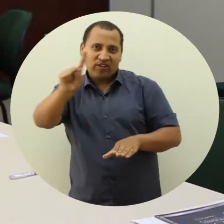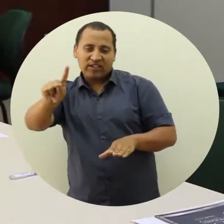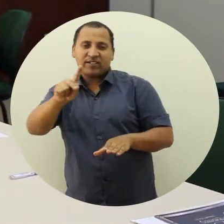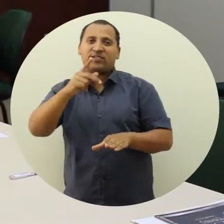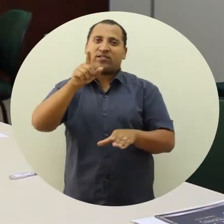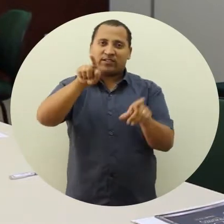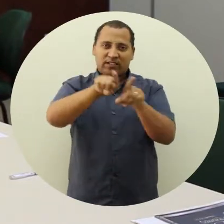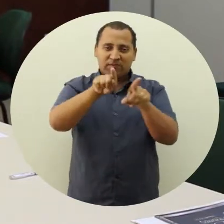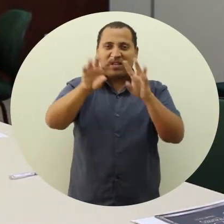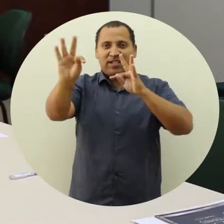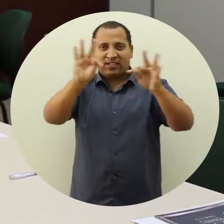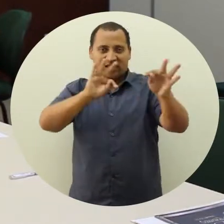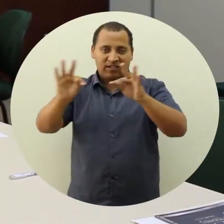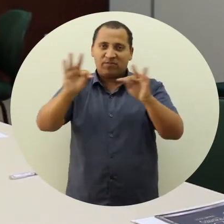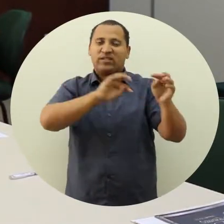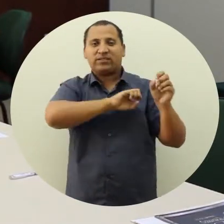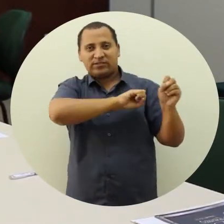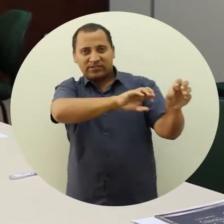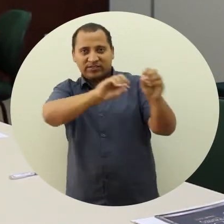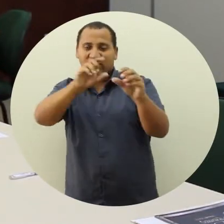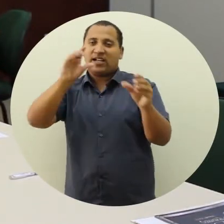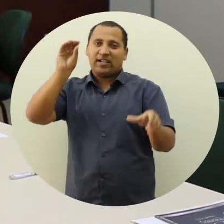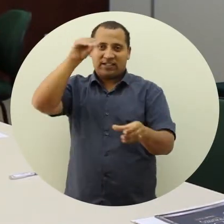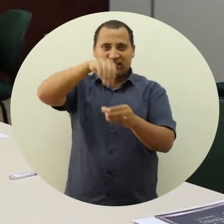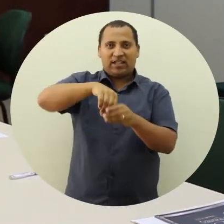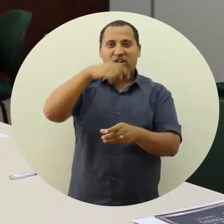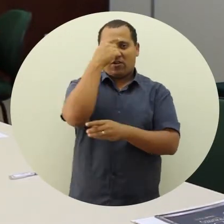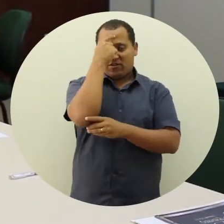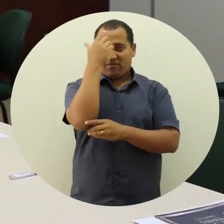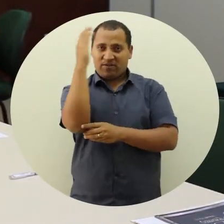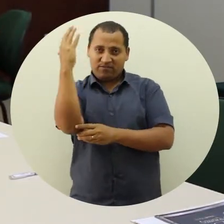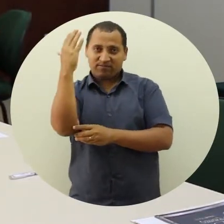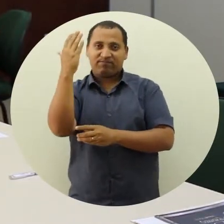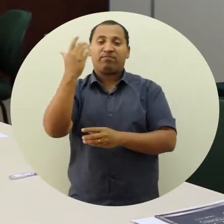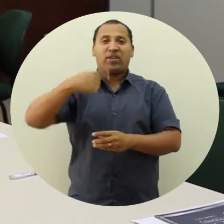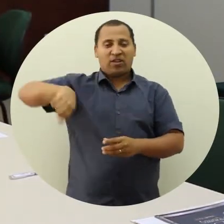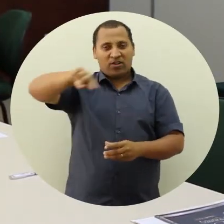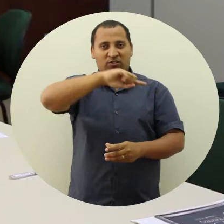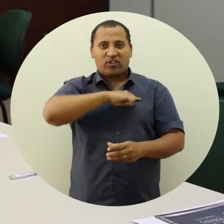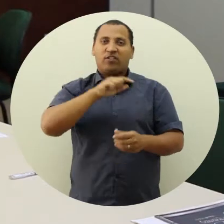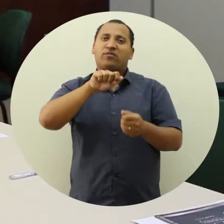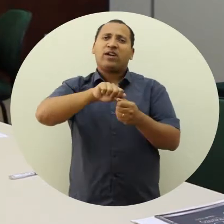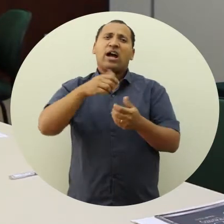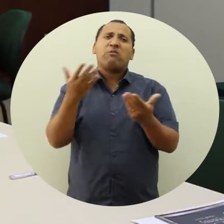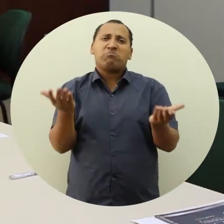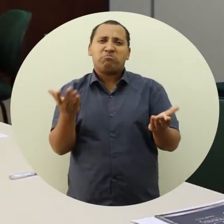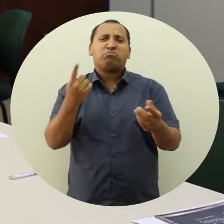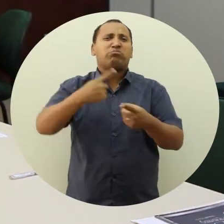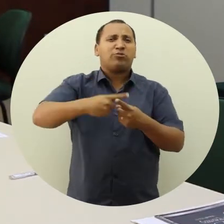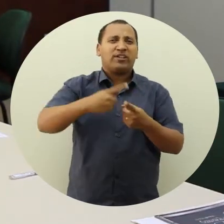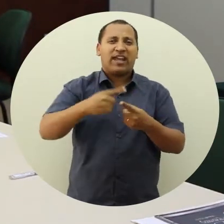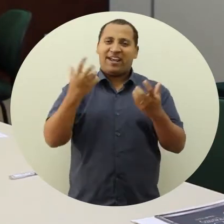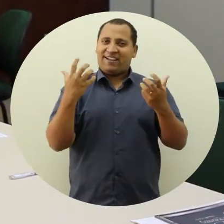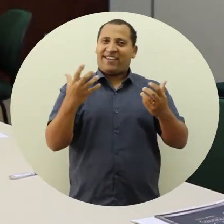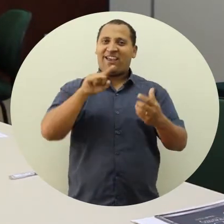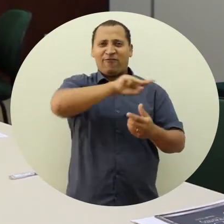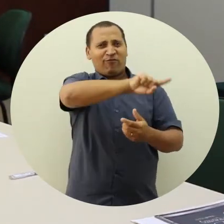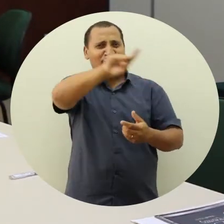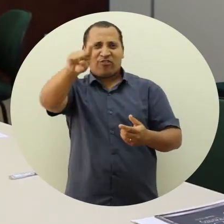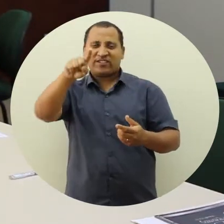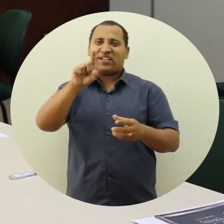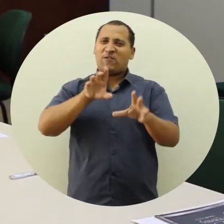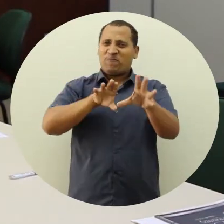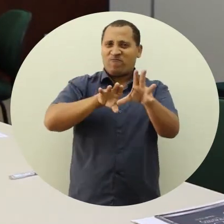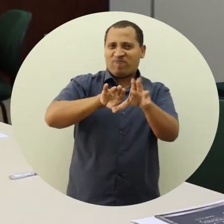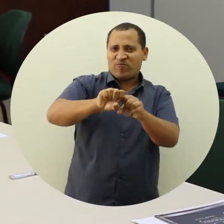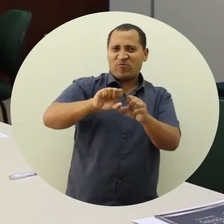professores e os técnicos administrativos em educação de nossa instituição. Tudo o que fazemos é para que vocês tenham cada vez mais